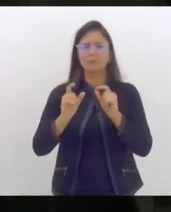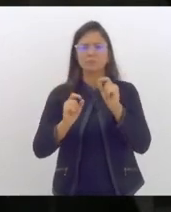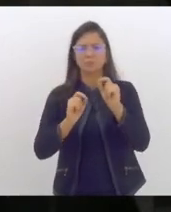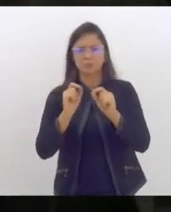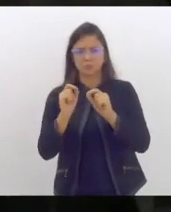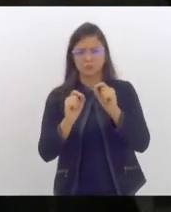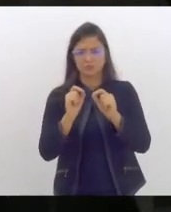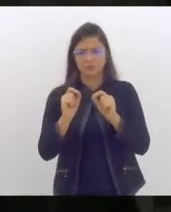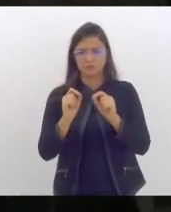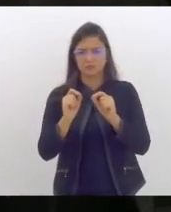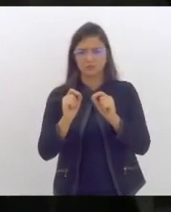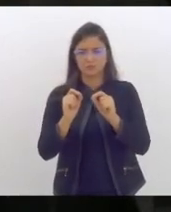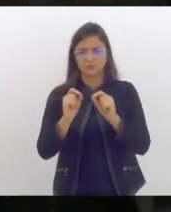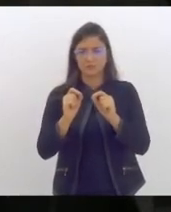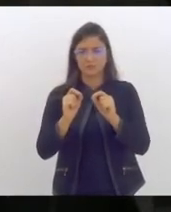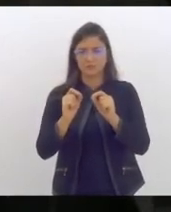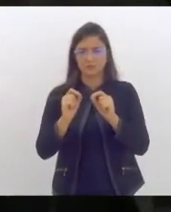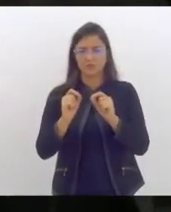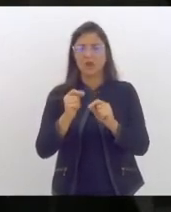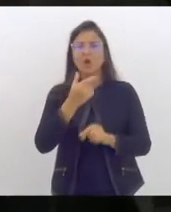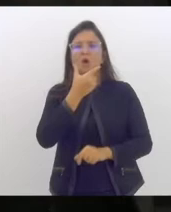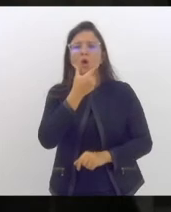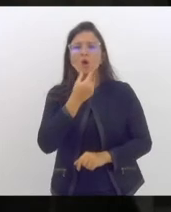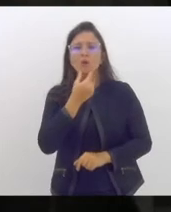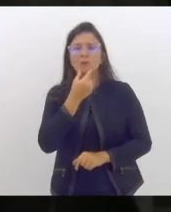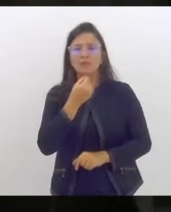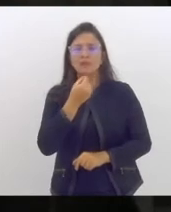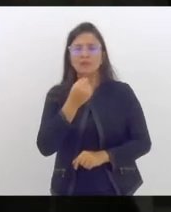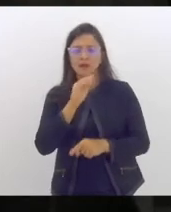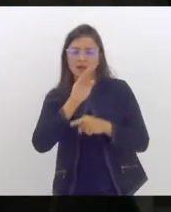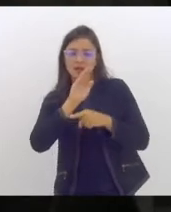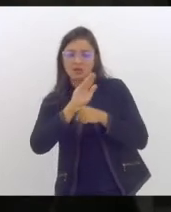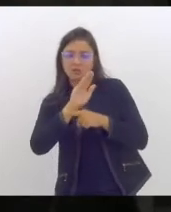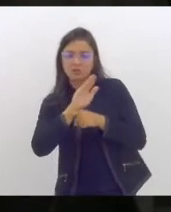um ex-assessor do meu gabinete